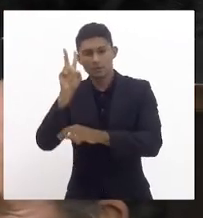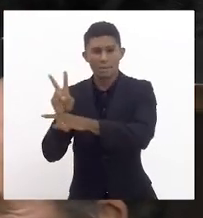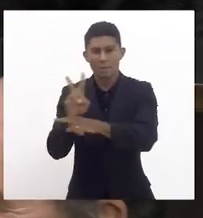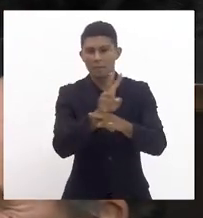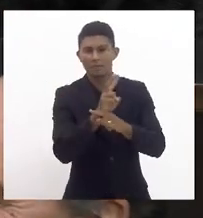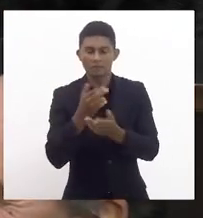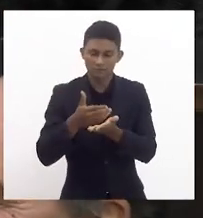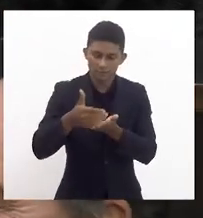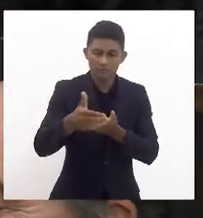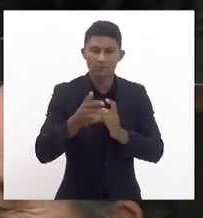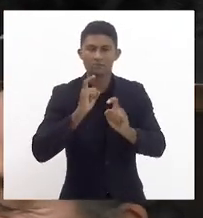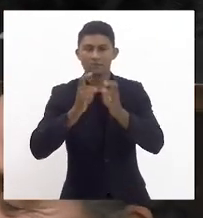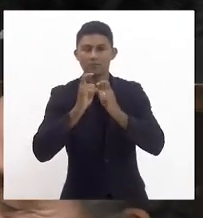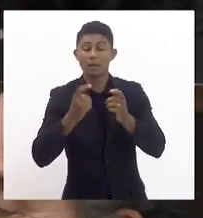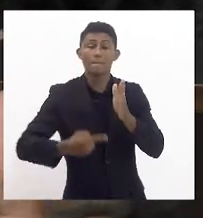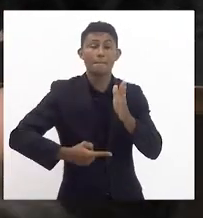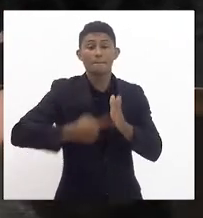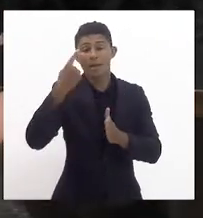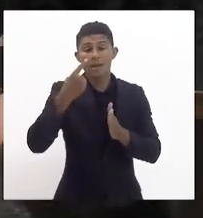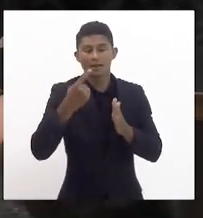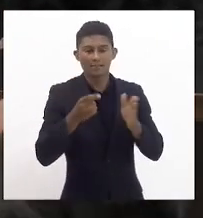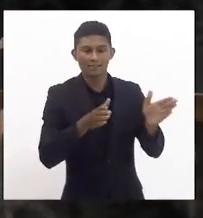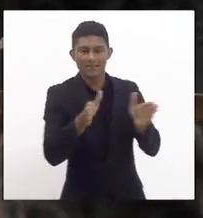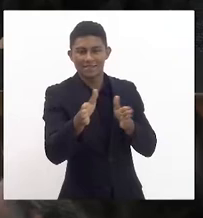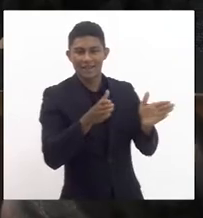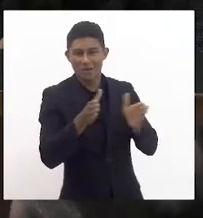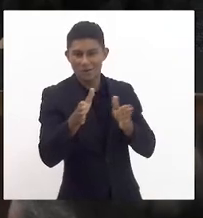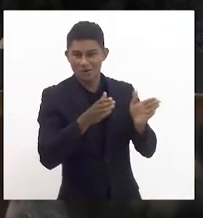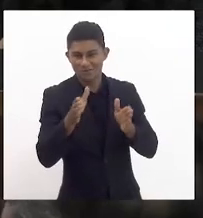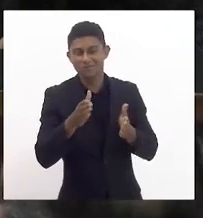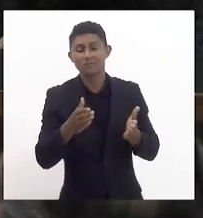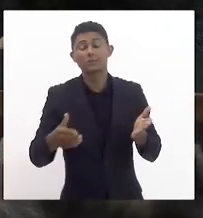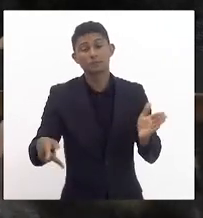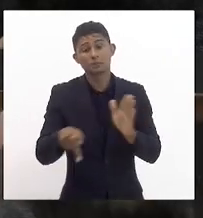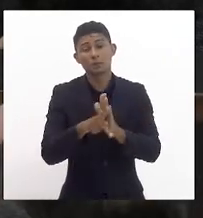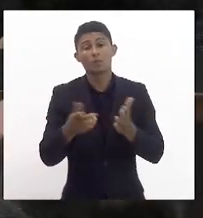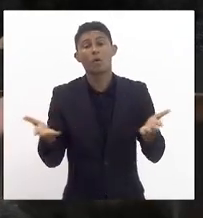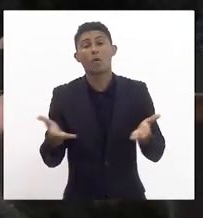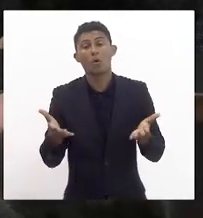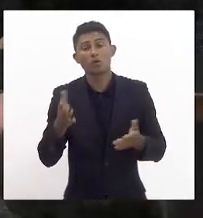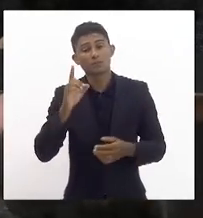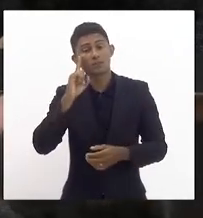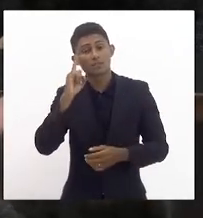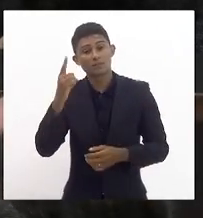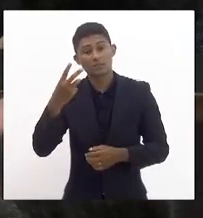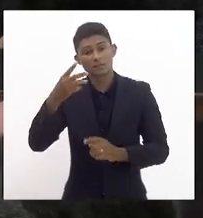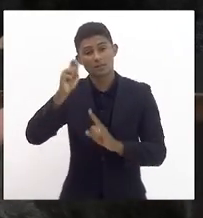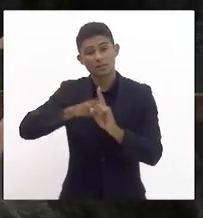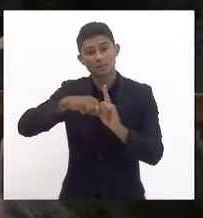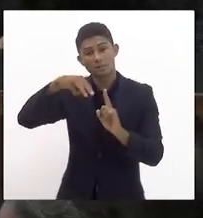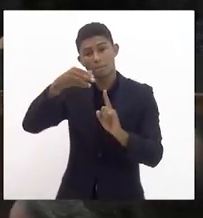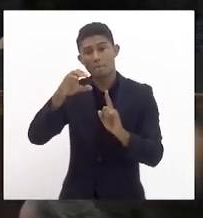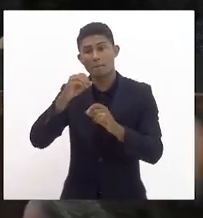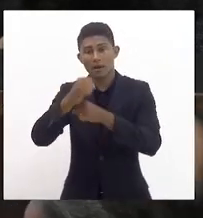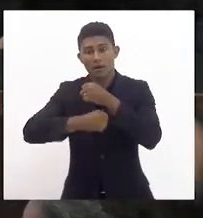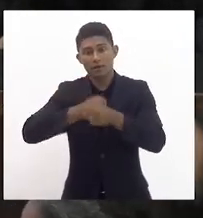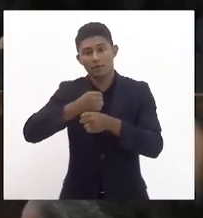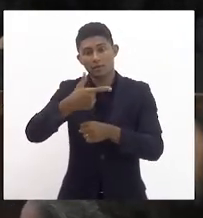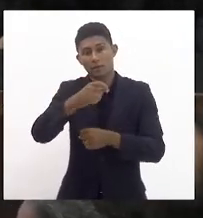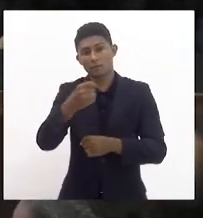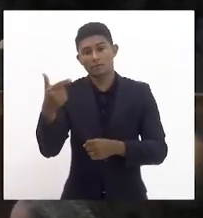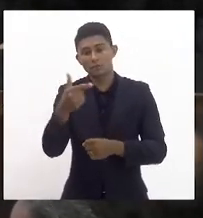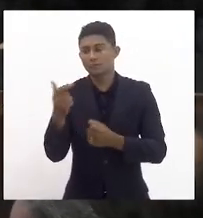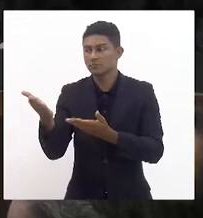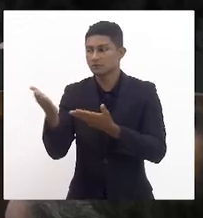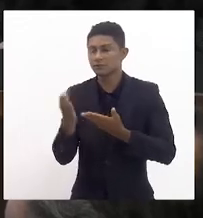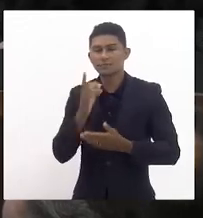sessão extraordinária do dia 3 de maio de 2022. A presidência convida a deputada Marta Rocha a fazer a leitura